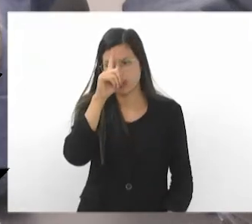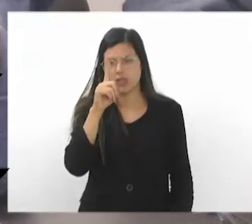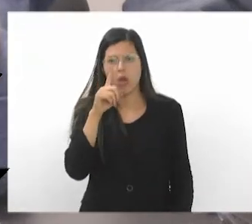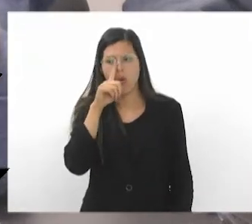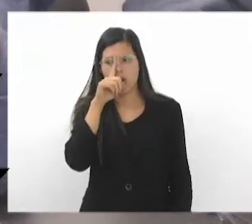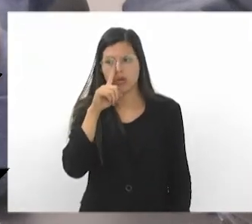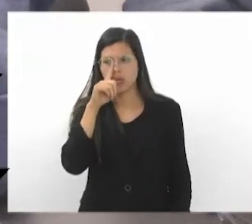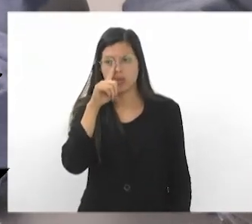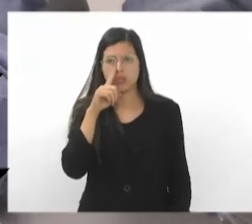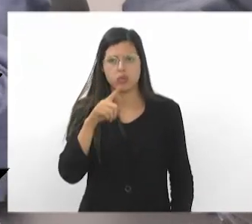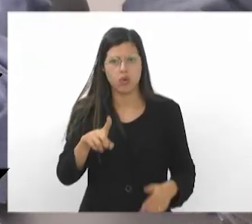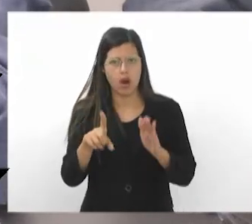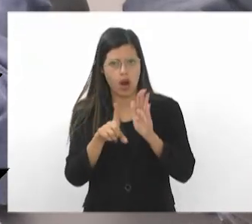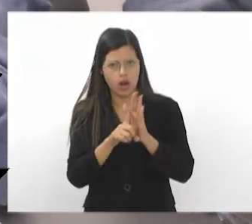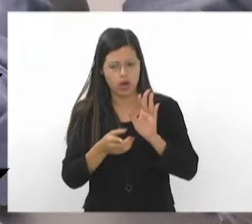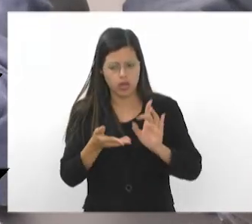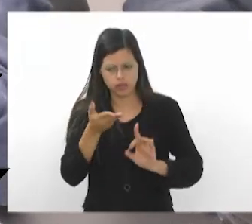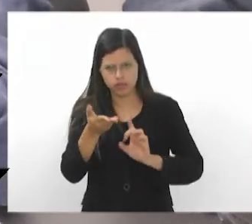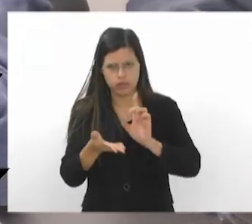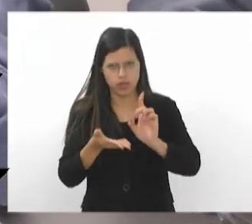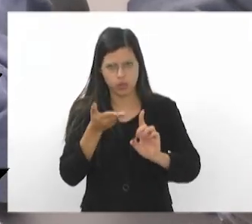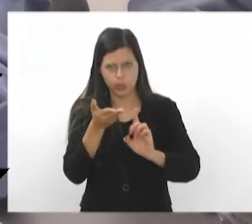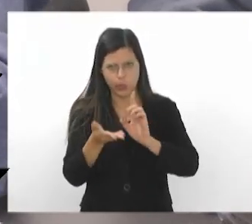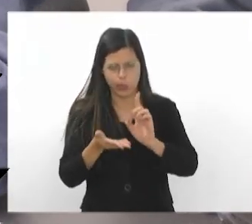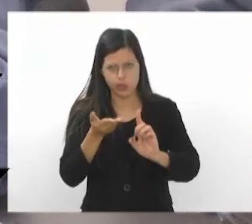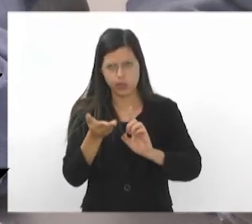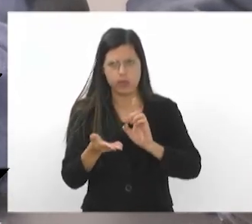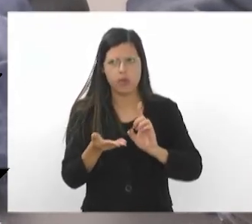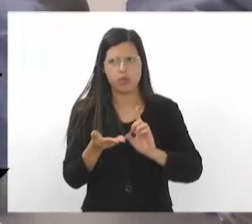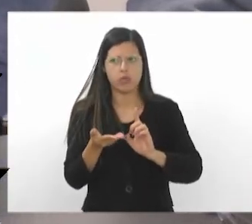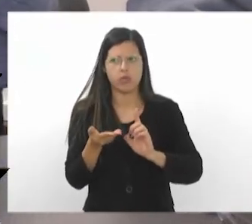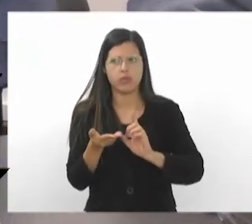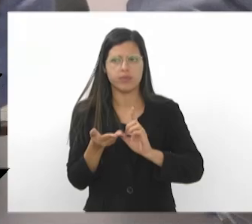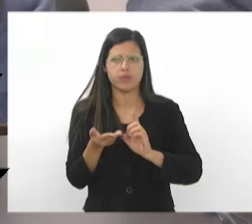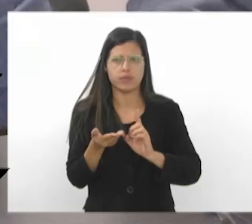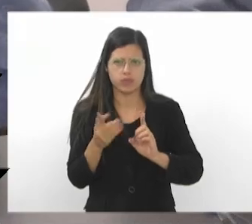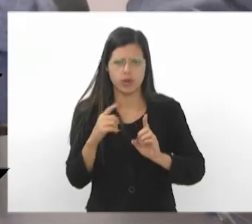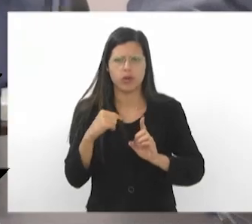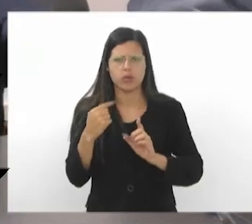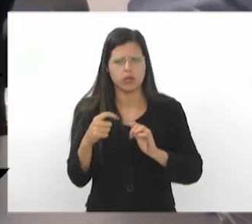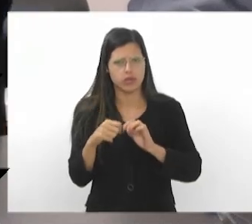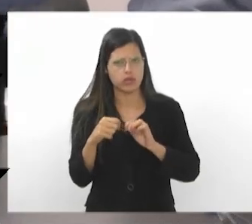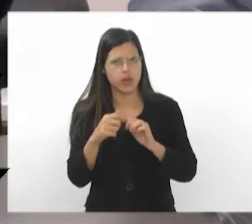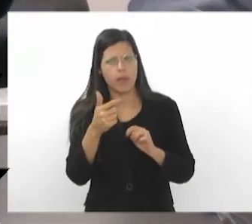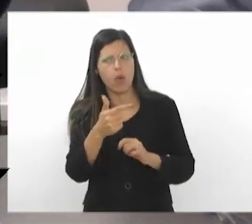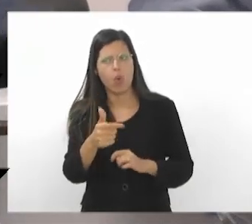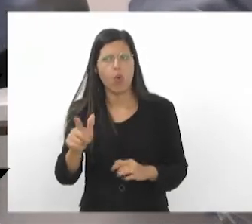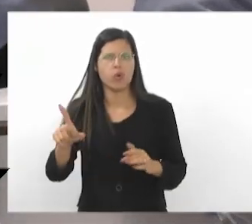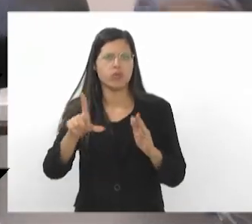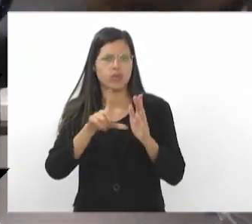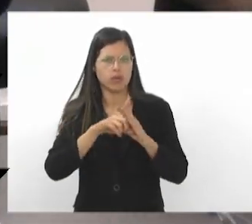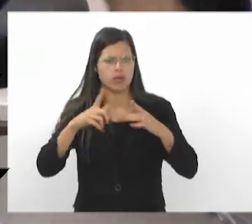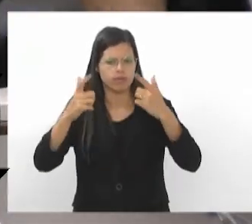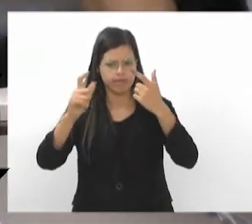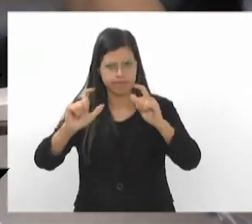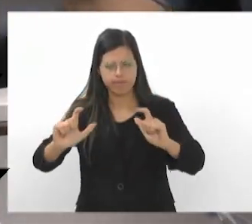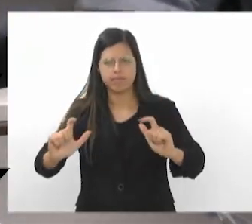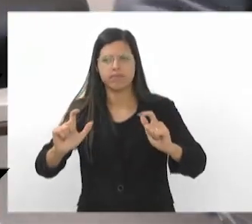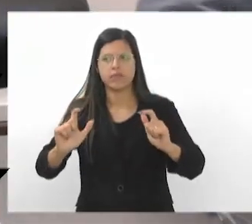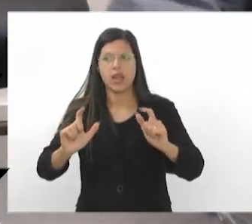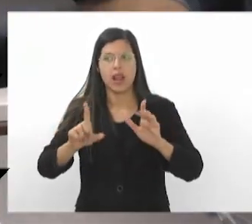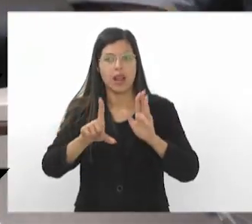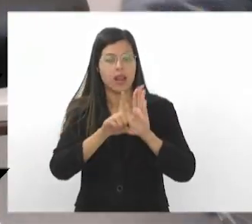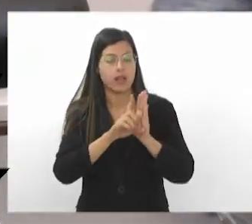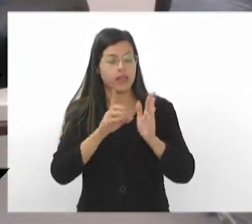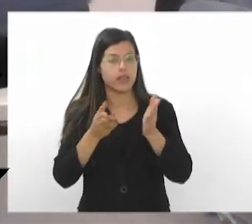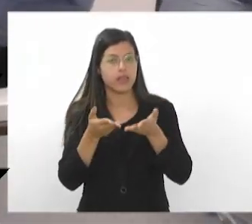das doulas, Luiz Paulo participou disso há muito tempo atrás. Depois nós fizemos uma outra para botar a placa, em suma. A lei das